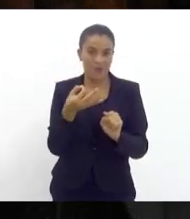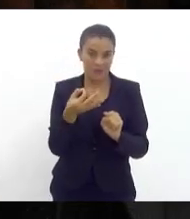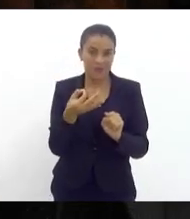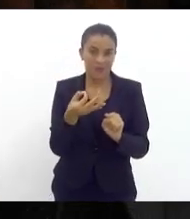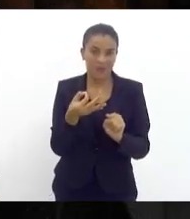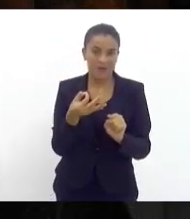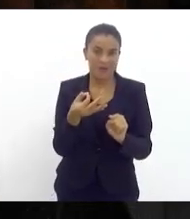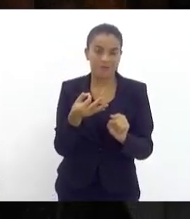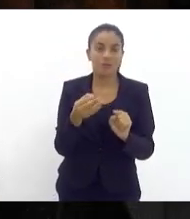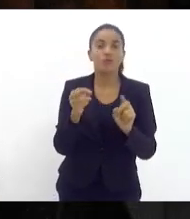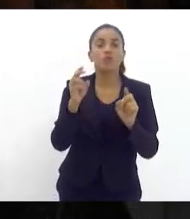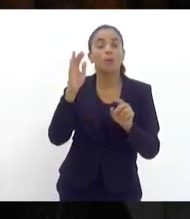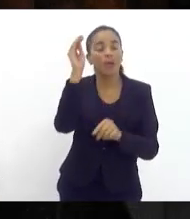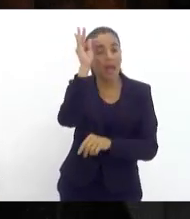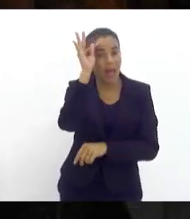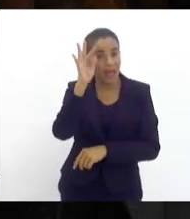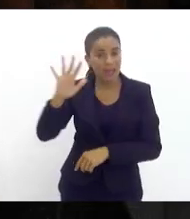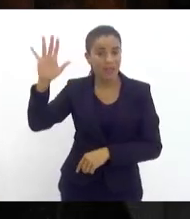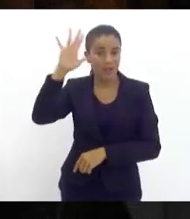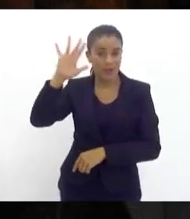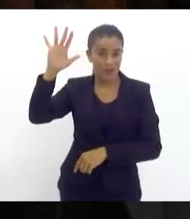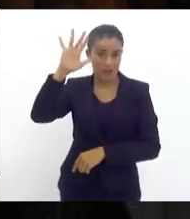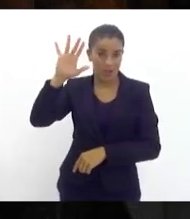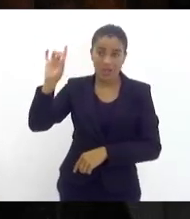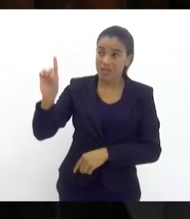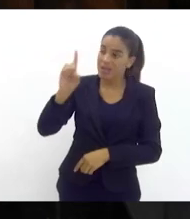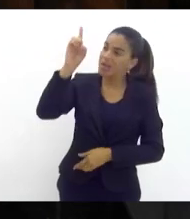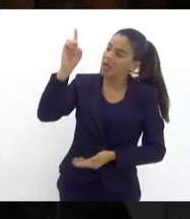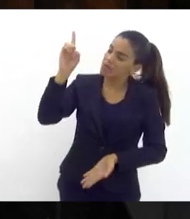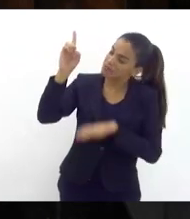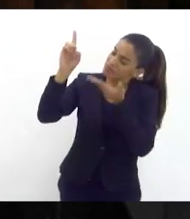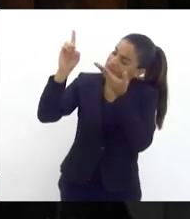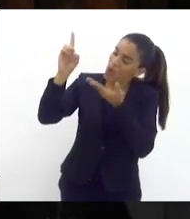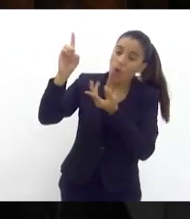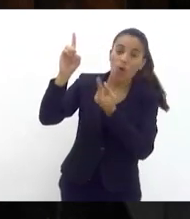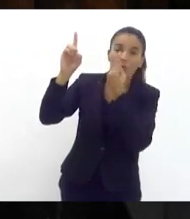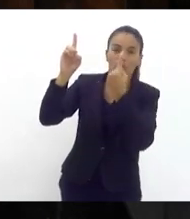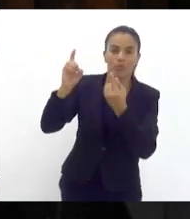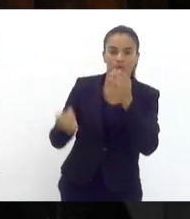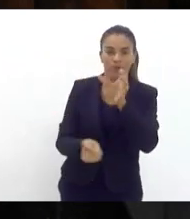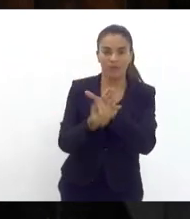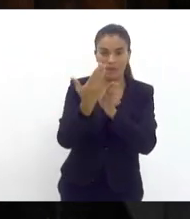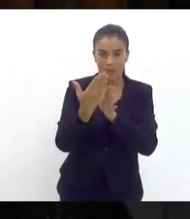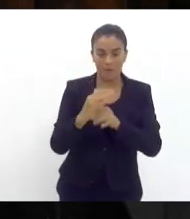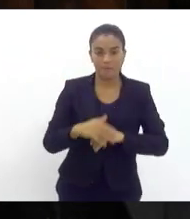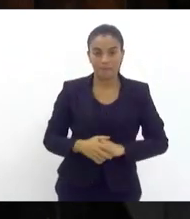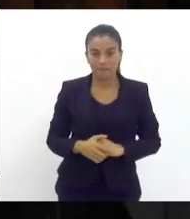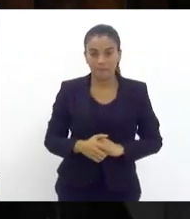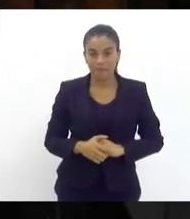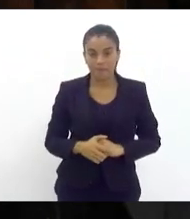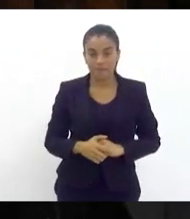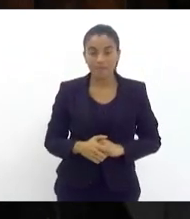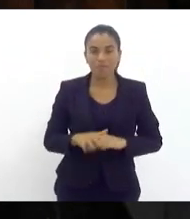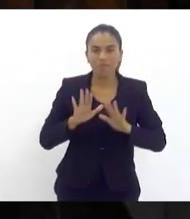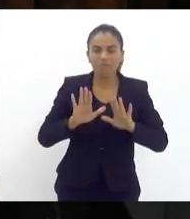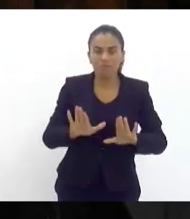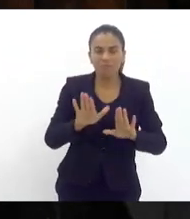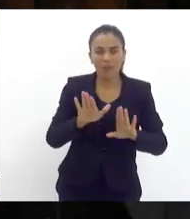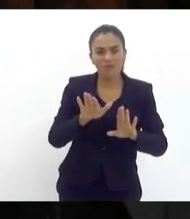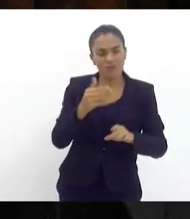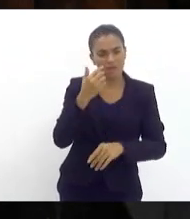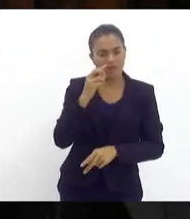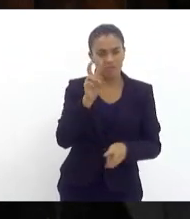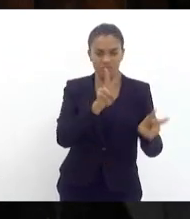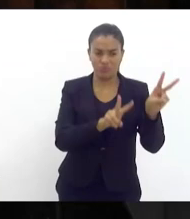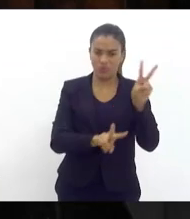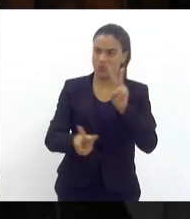da teoria do Deus do Deus único criador mas se você olha o mundo de